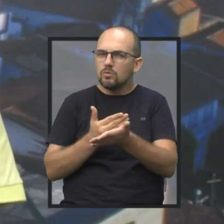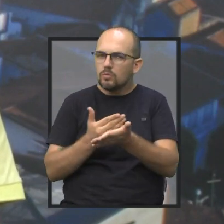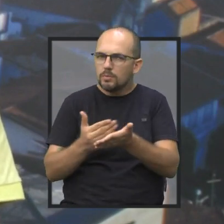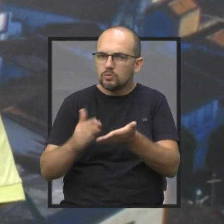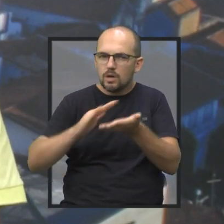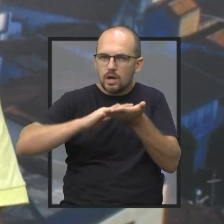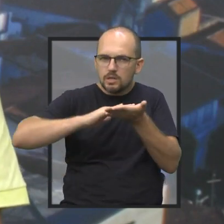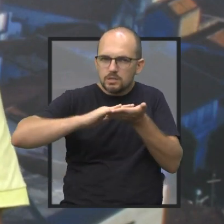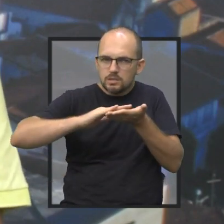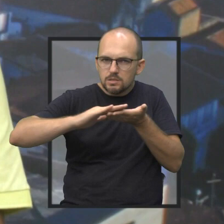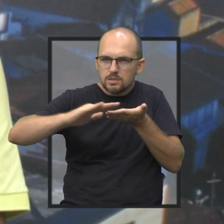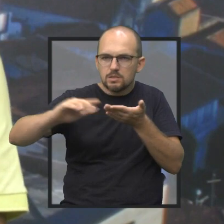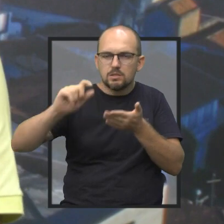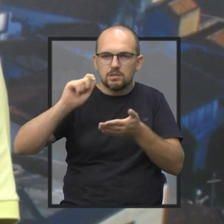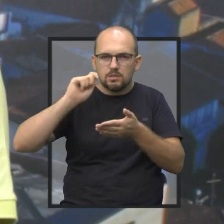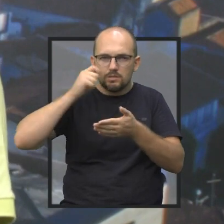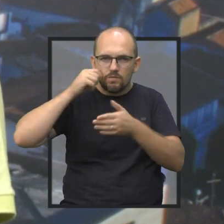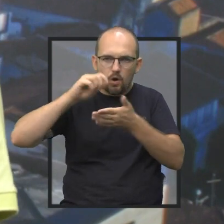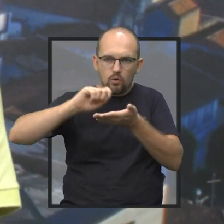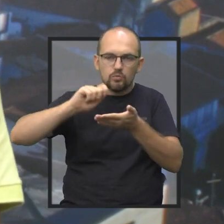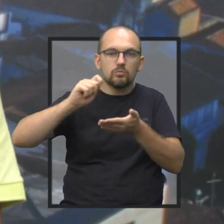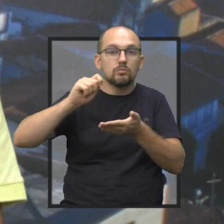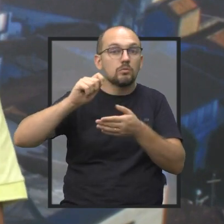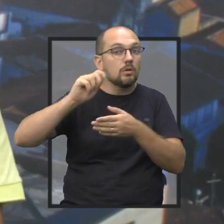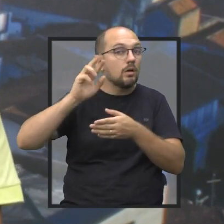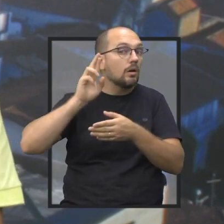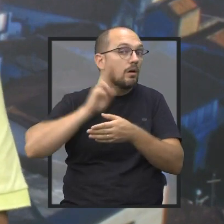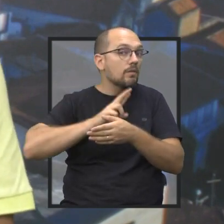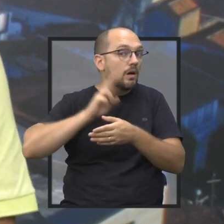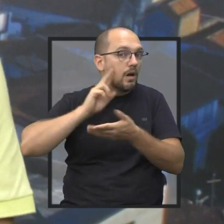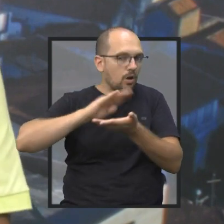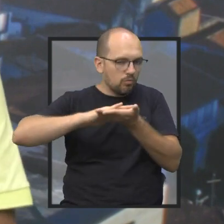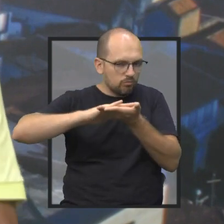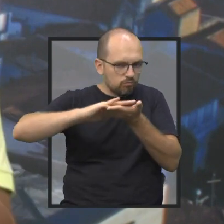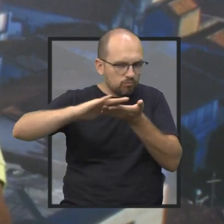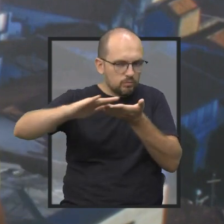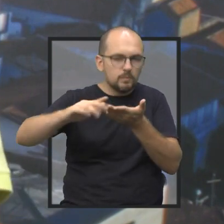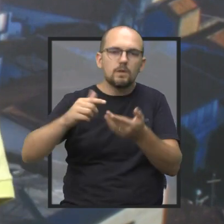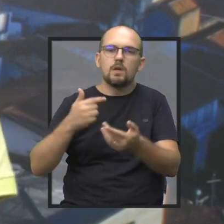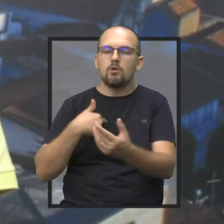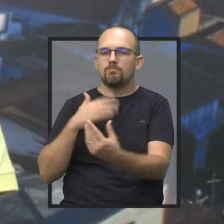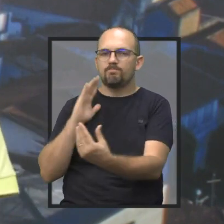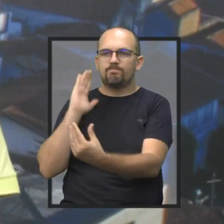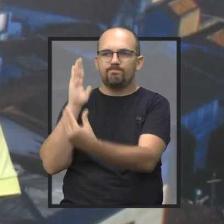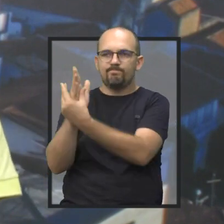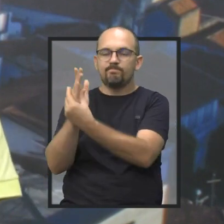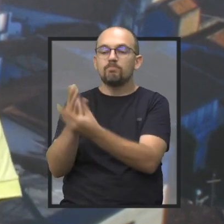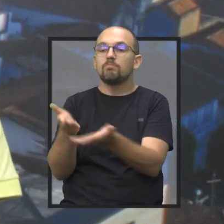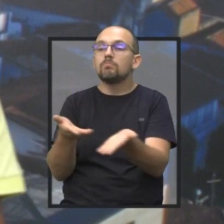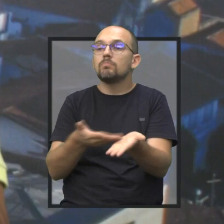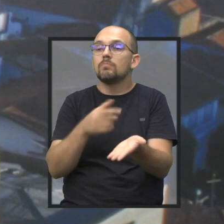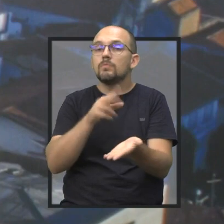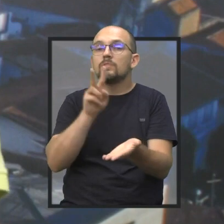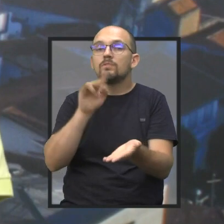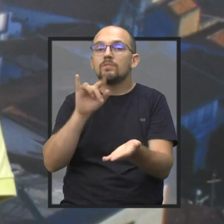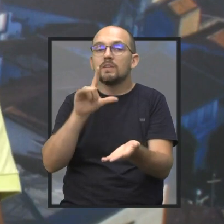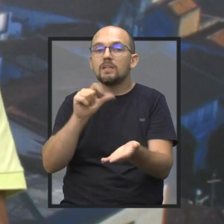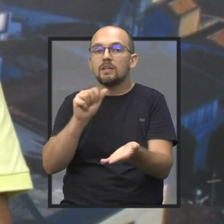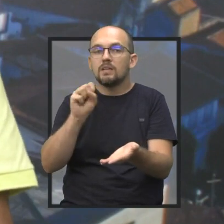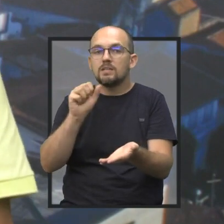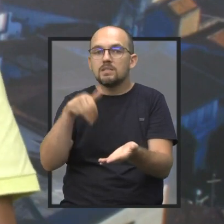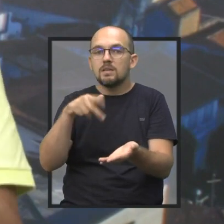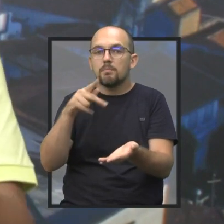a assaltar os bairros, o Rafael. E eu acabei indo para a justiça, porque a Vila Sampaio não estava no